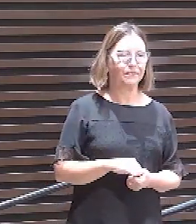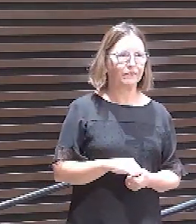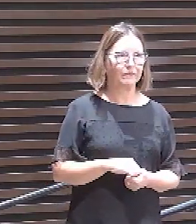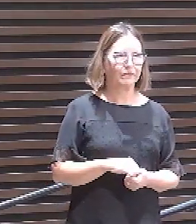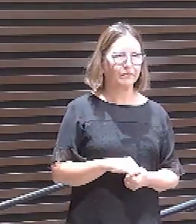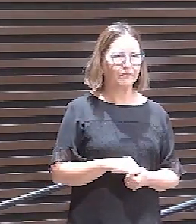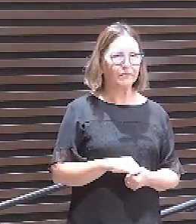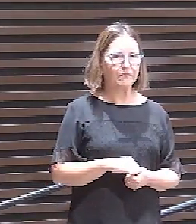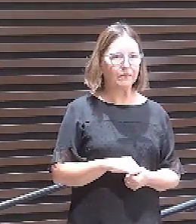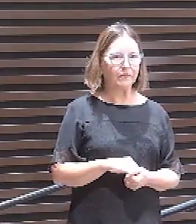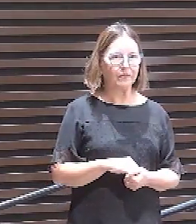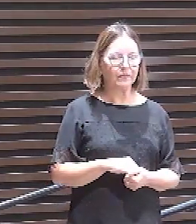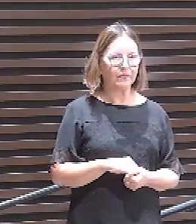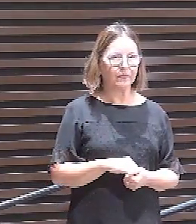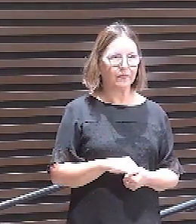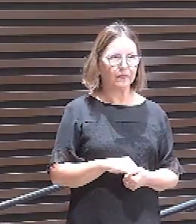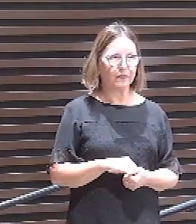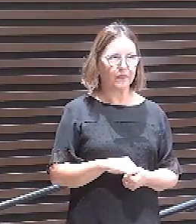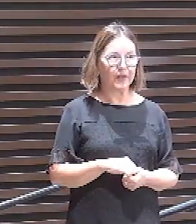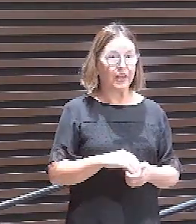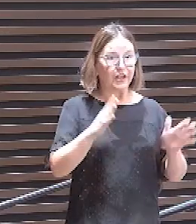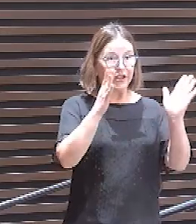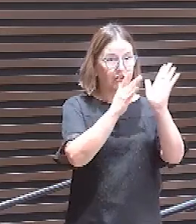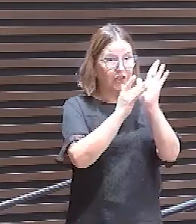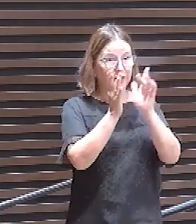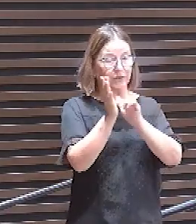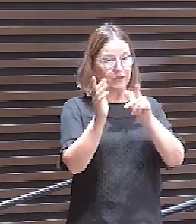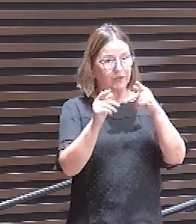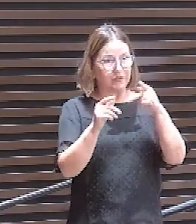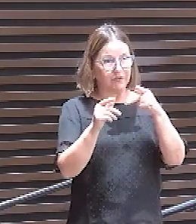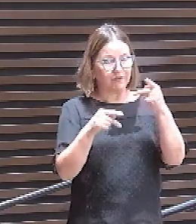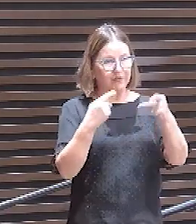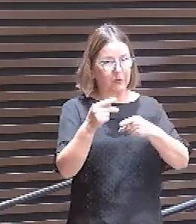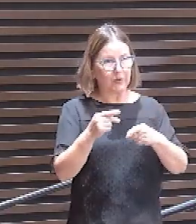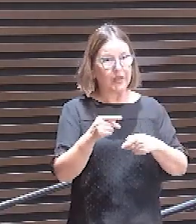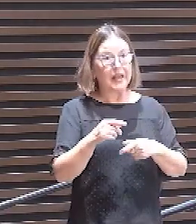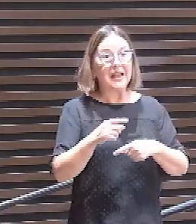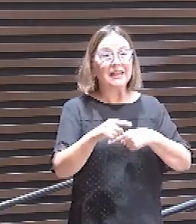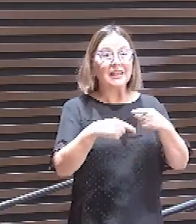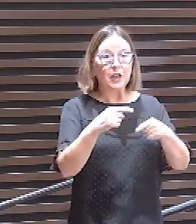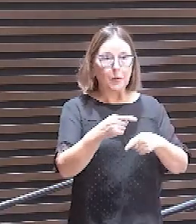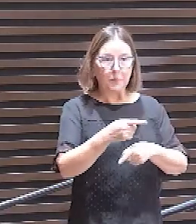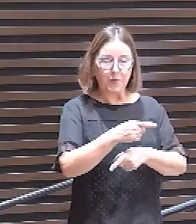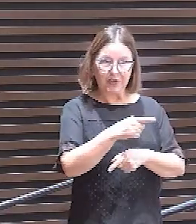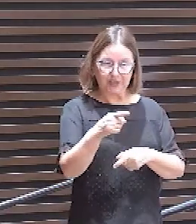Depois de ter feito tudo, disse Jesus, considere-se inútil.